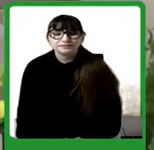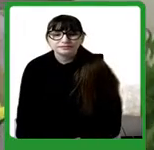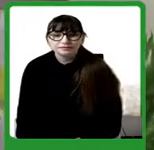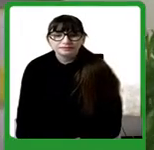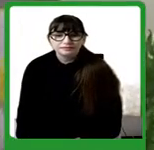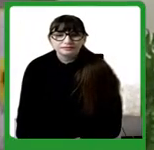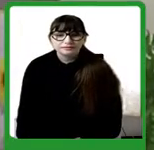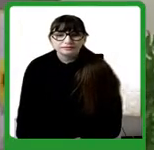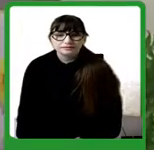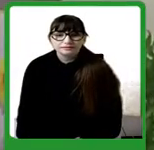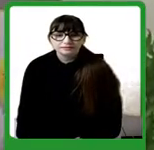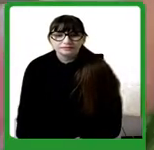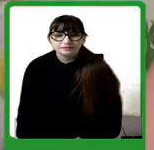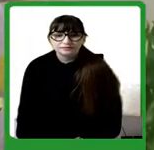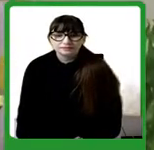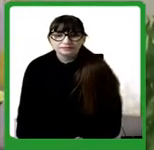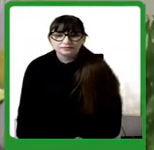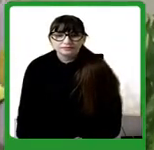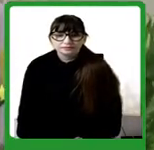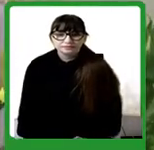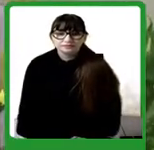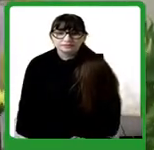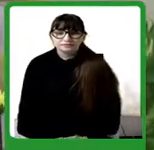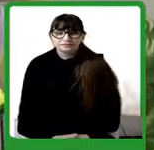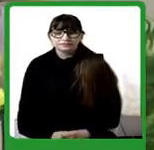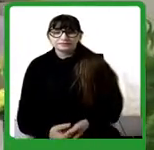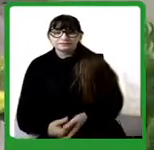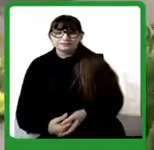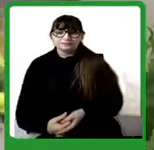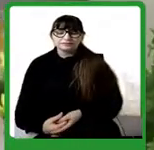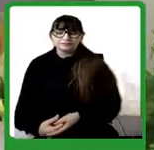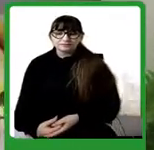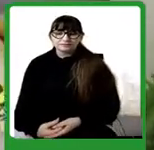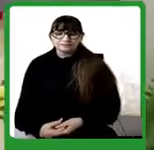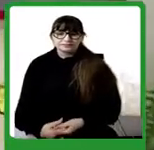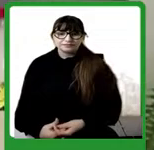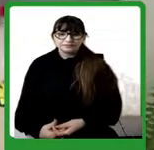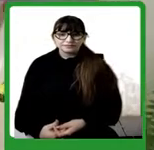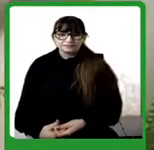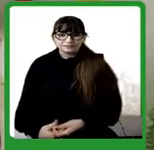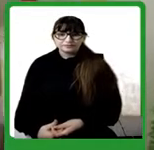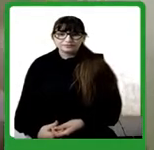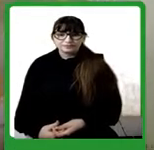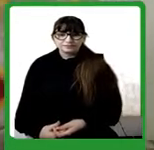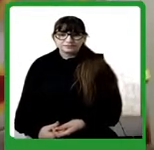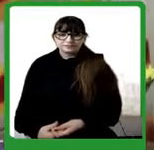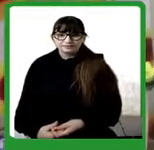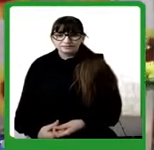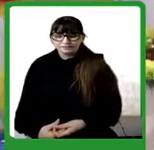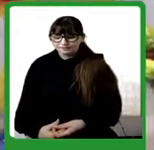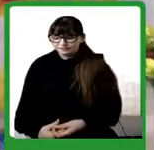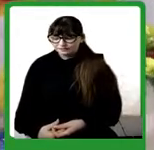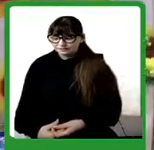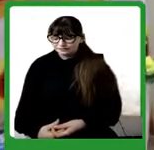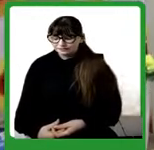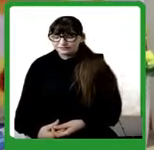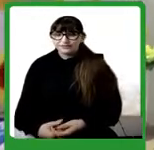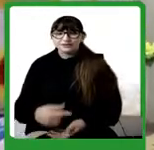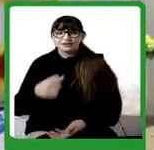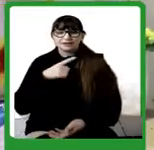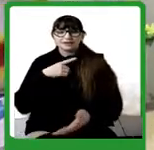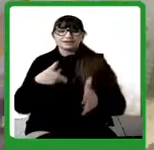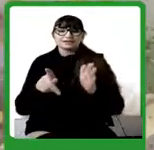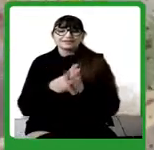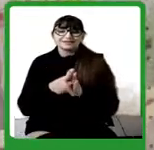Calma, o Tozatei, sossega. O que que é? A turma do Fuminho é de uns pesteados. Aquele lá era da turma do Fuminho,